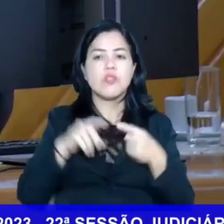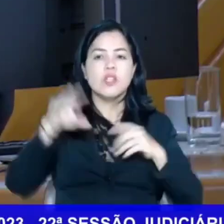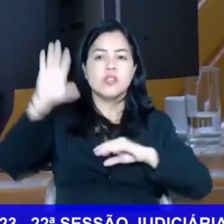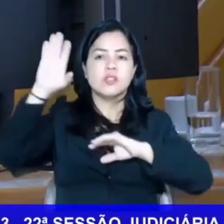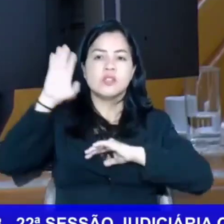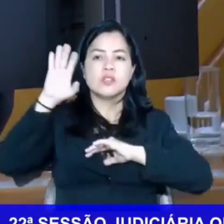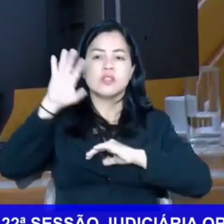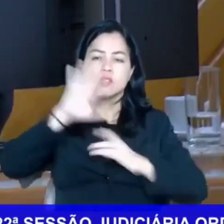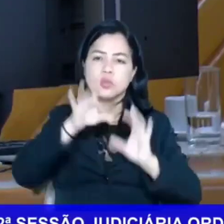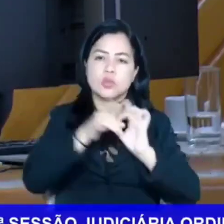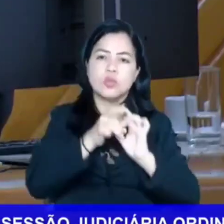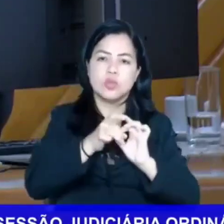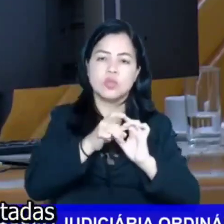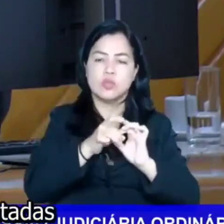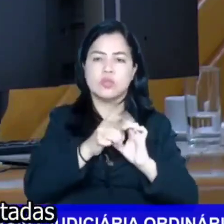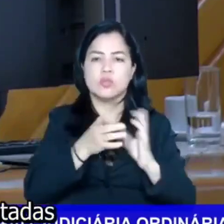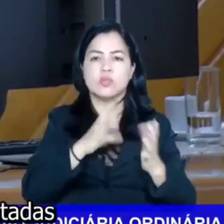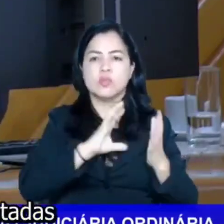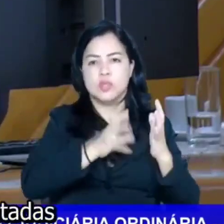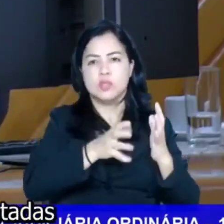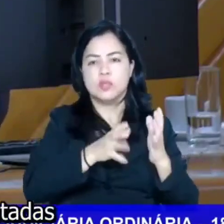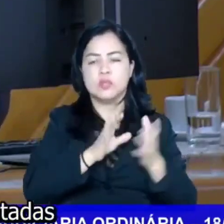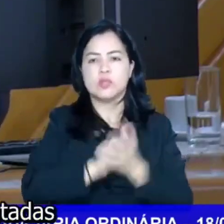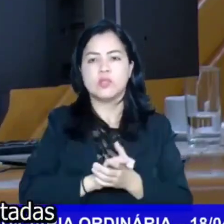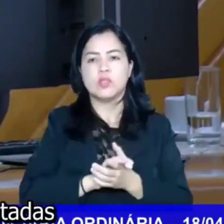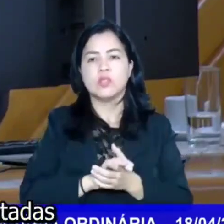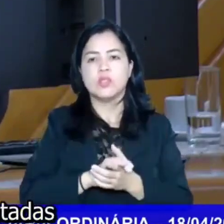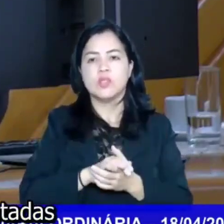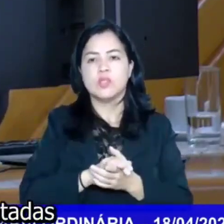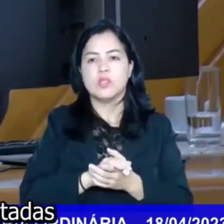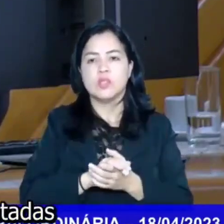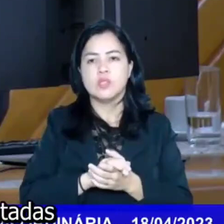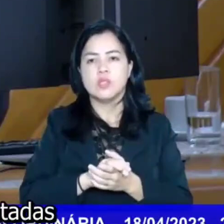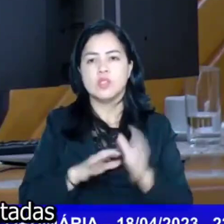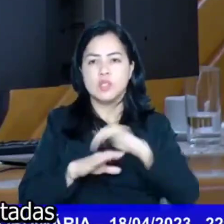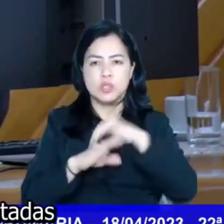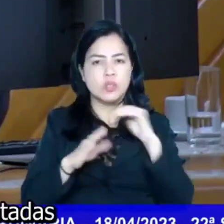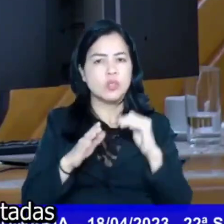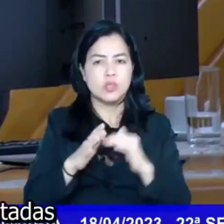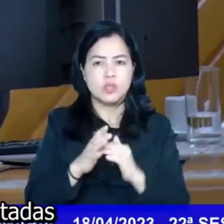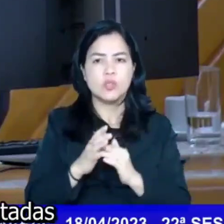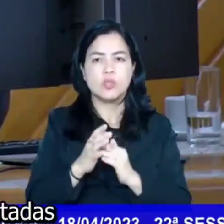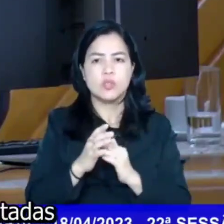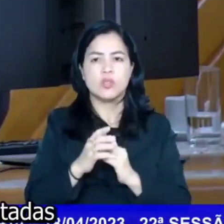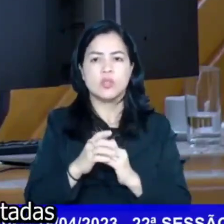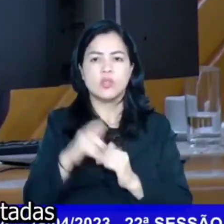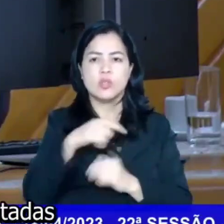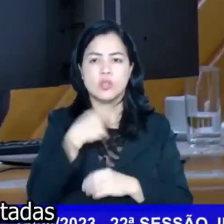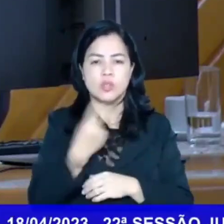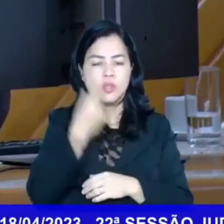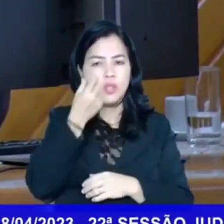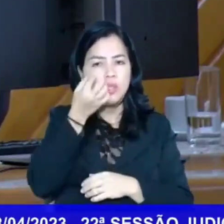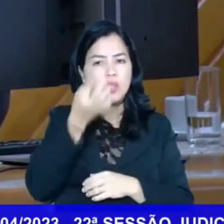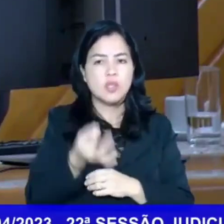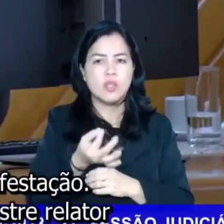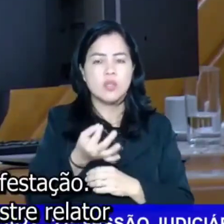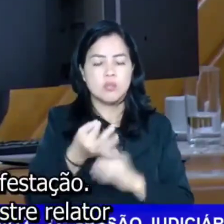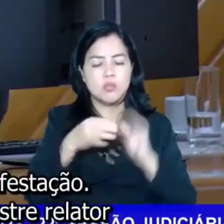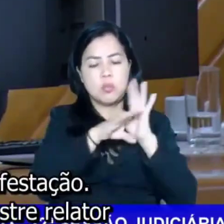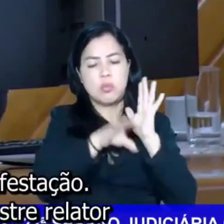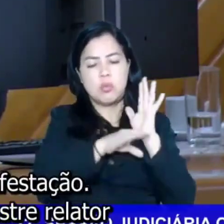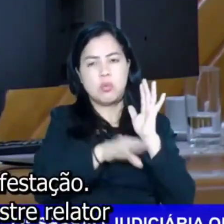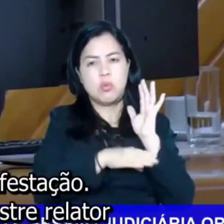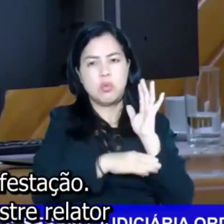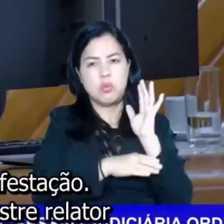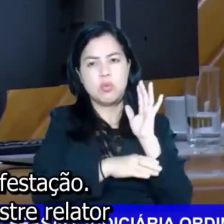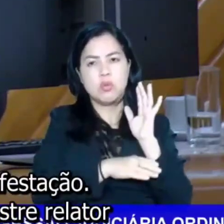chapa lançada. Então, dessa forma, superadas as preliminares que foram aventadas, no